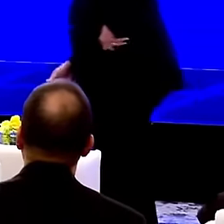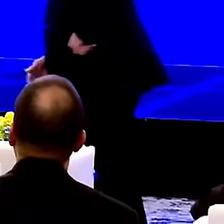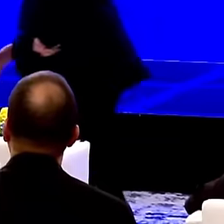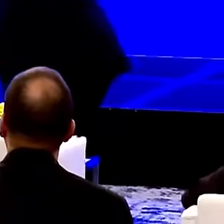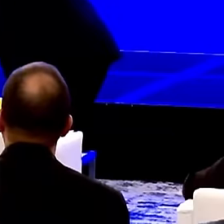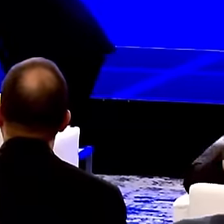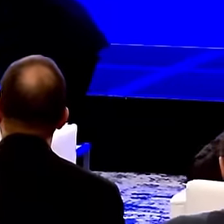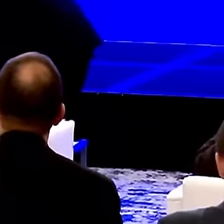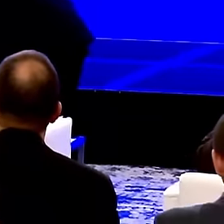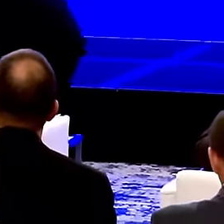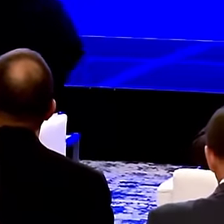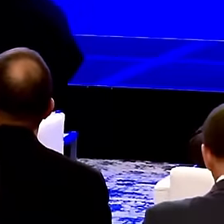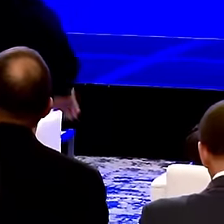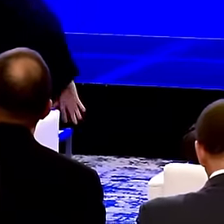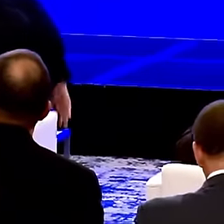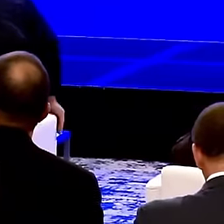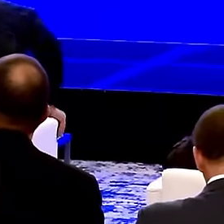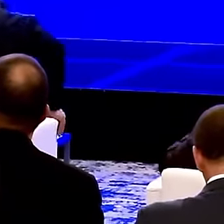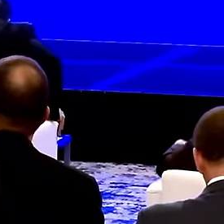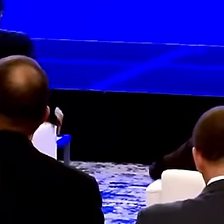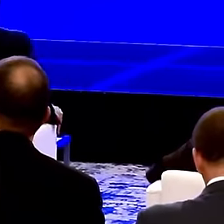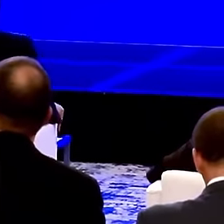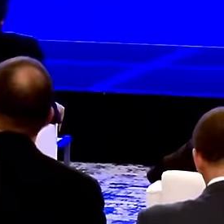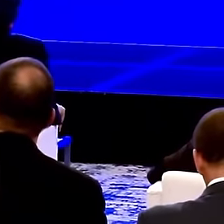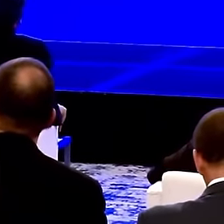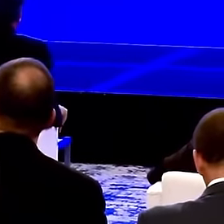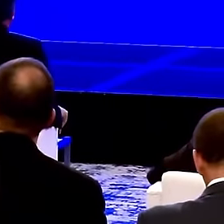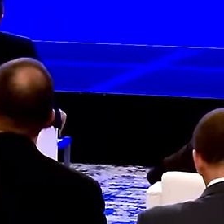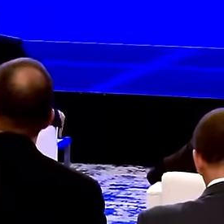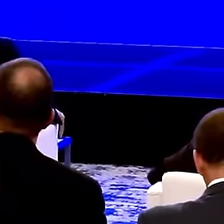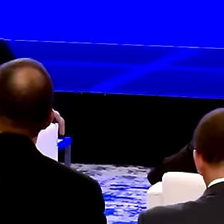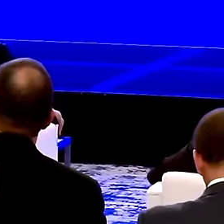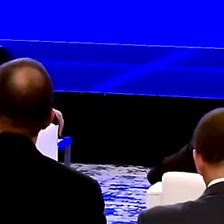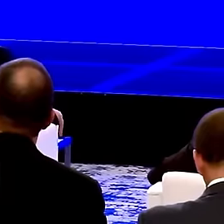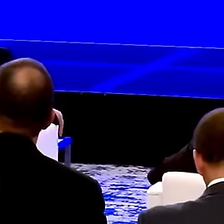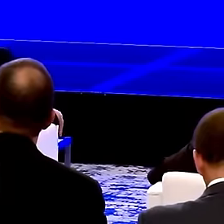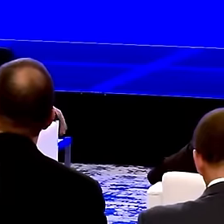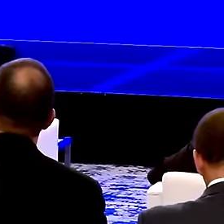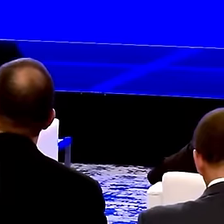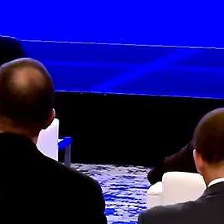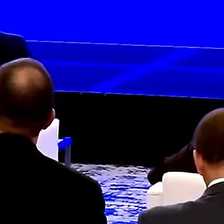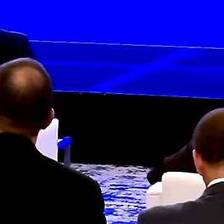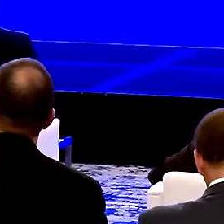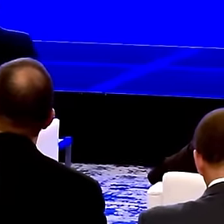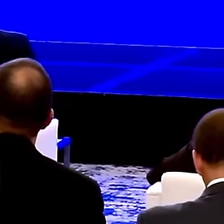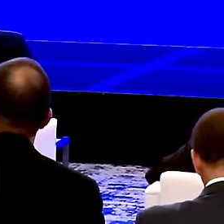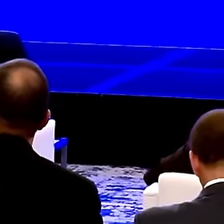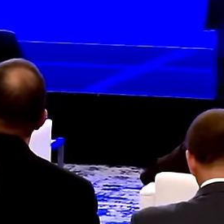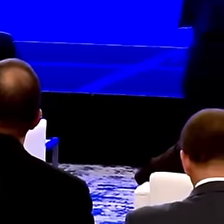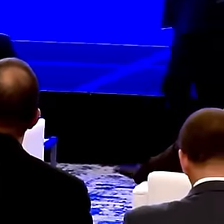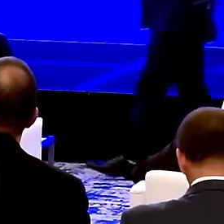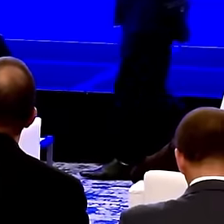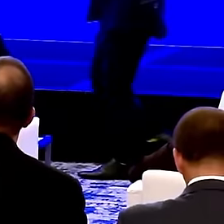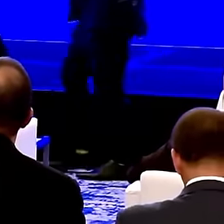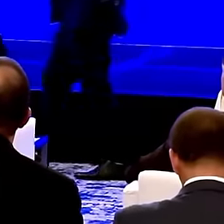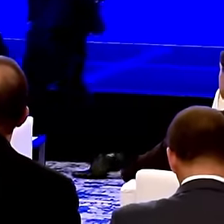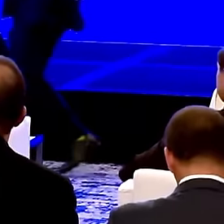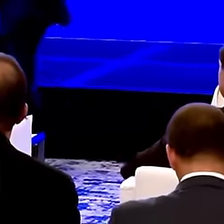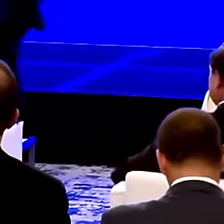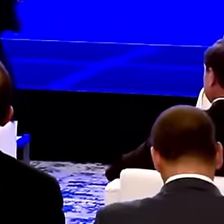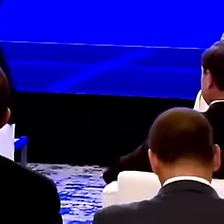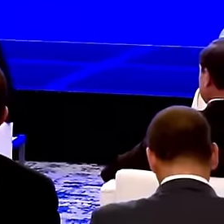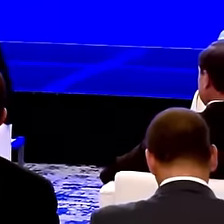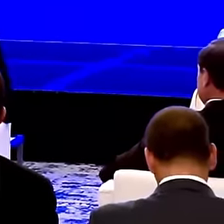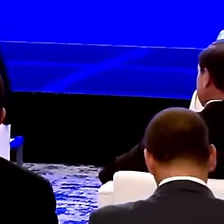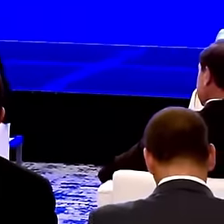Ladies and gentlemen, please welcome His Excellency Luiz Inácio Lula da Silva, President of the Federative Republic